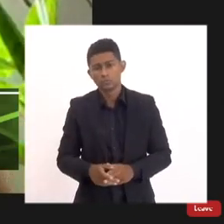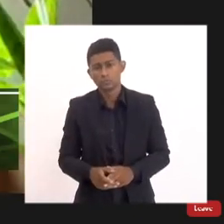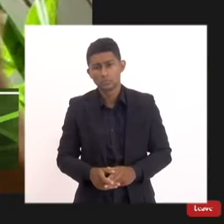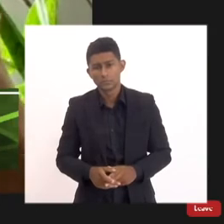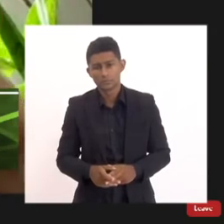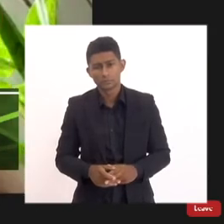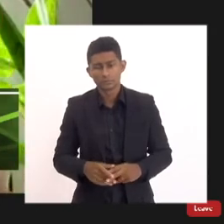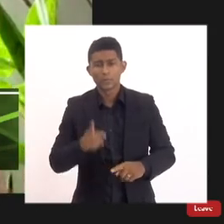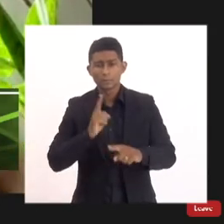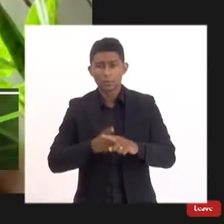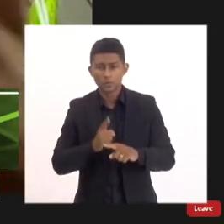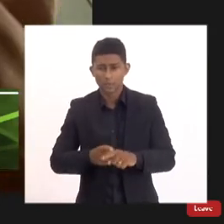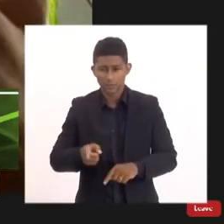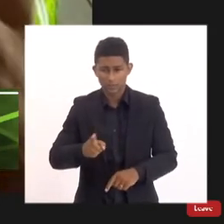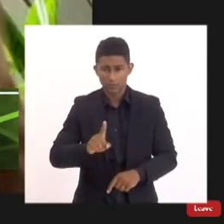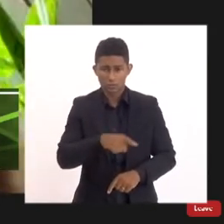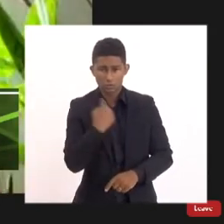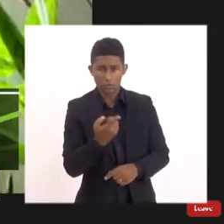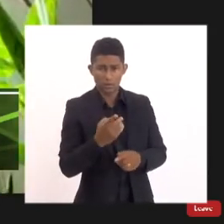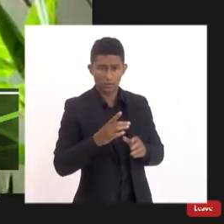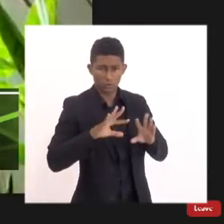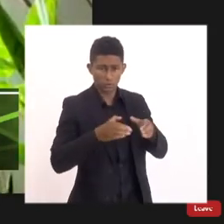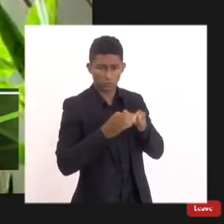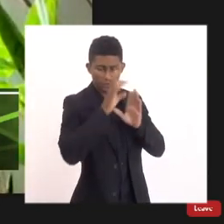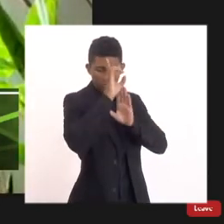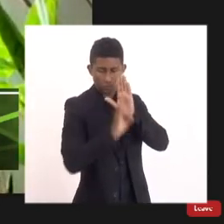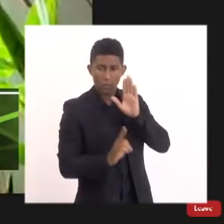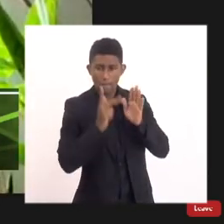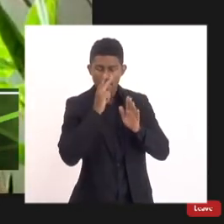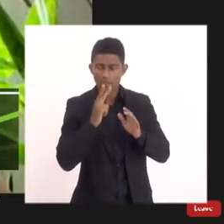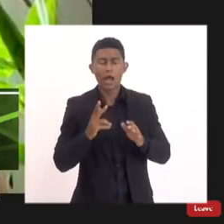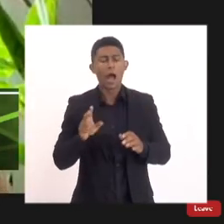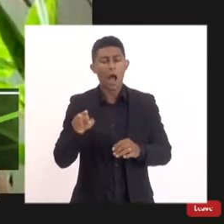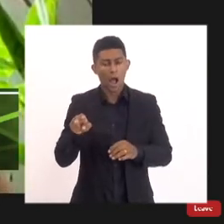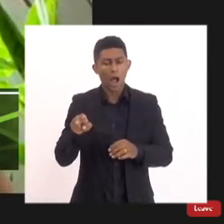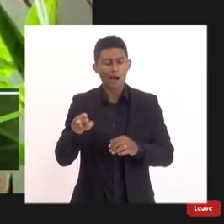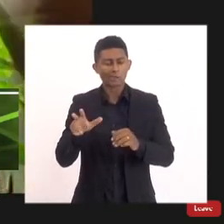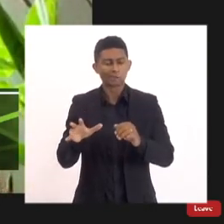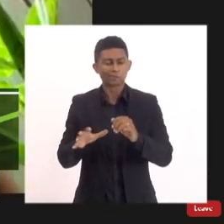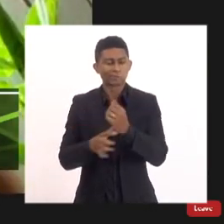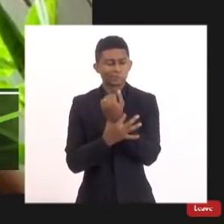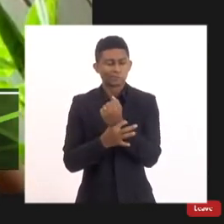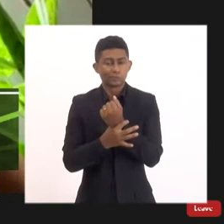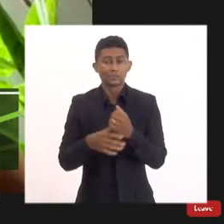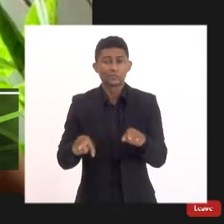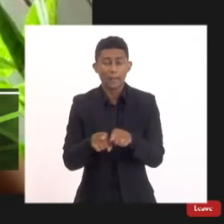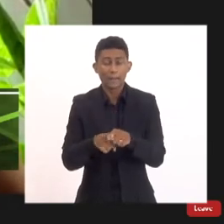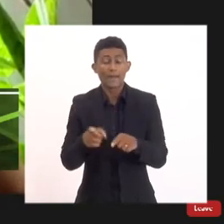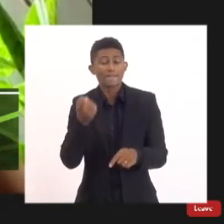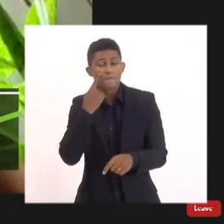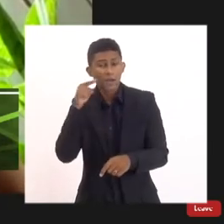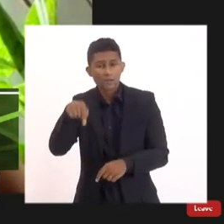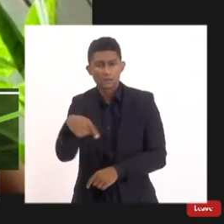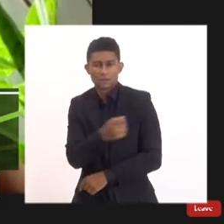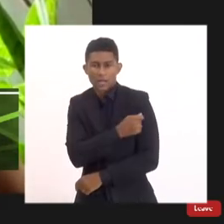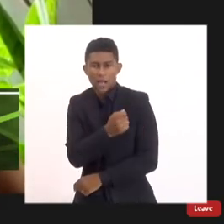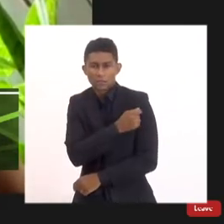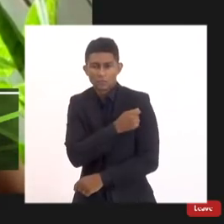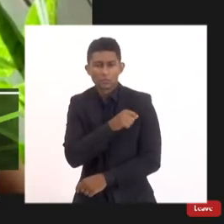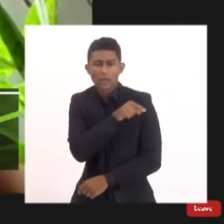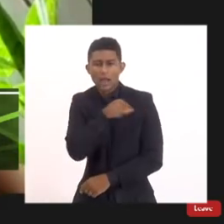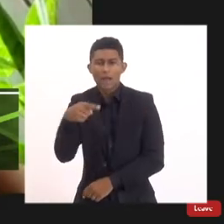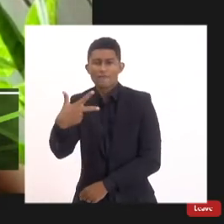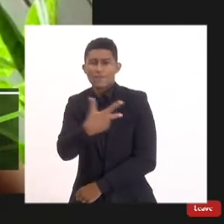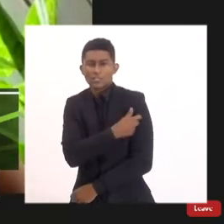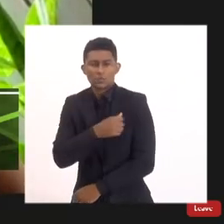menos, uma segurança um pouquinho maior e até uma amostragem legal de quantos dos nossos alunos estão vacinados.